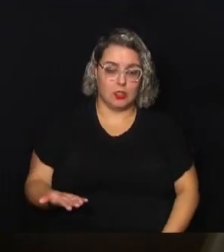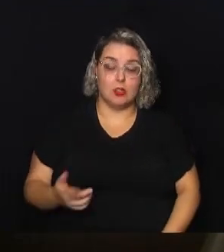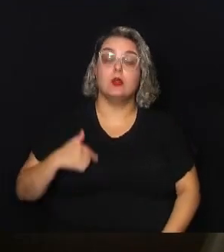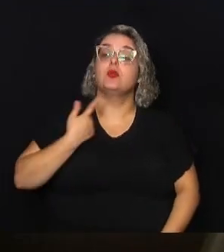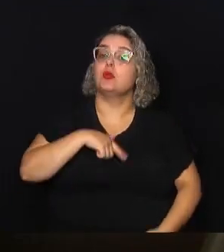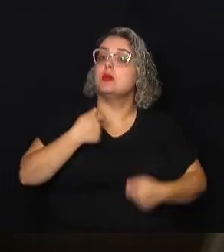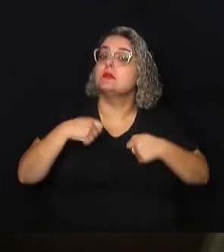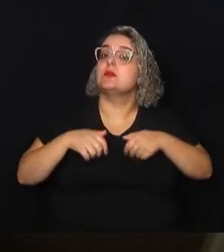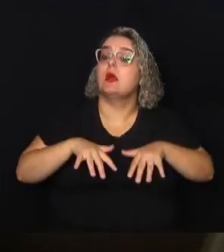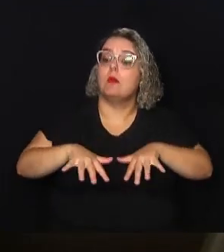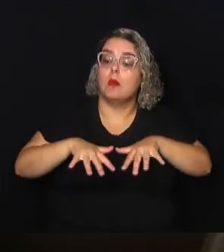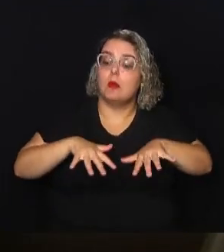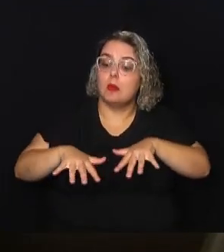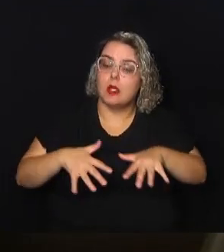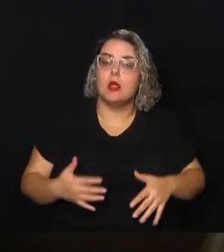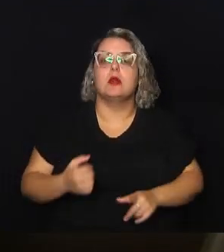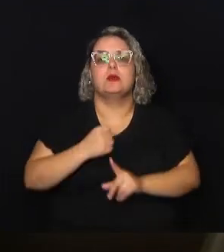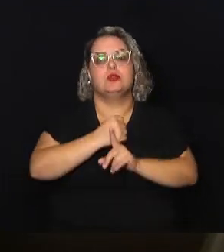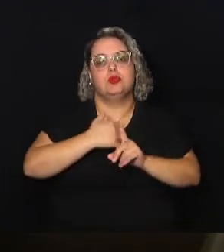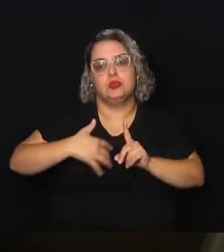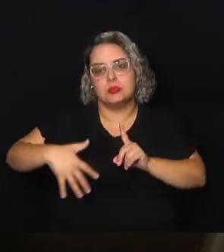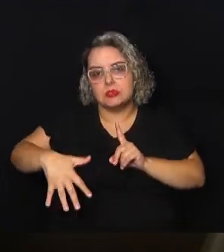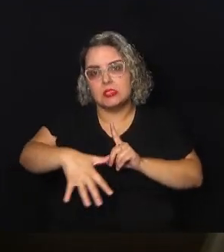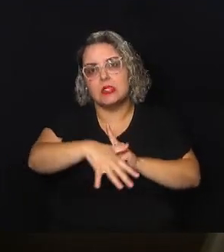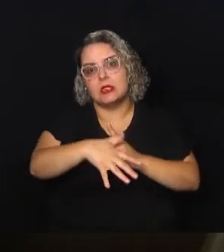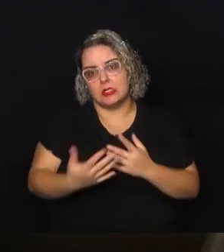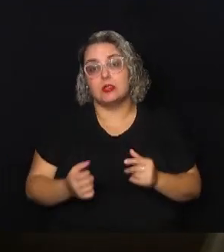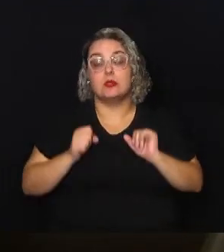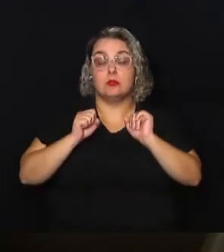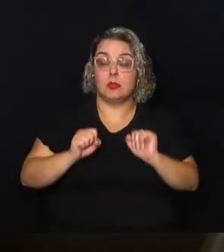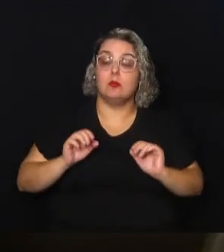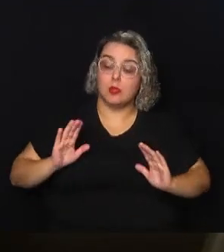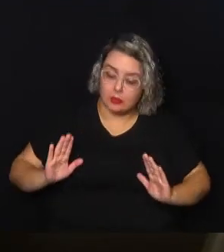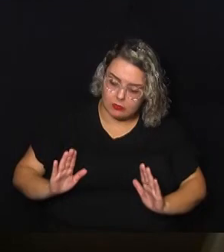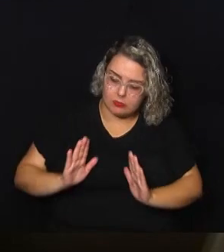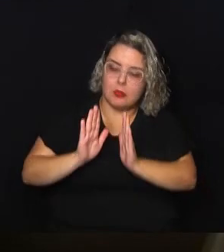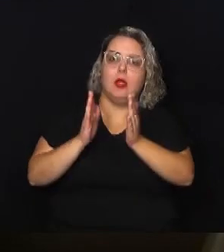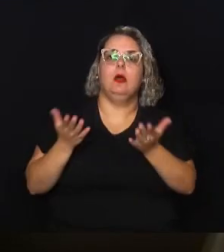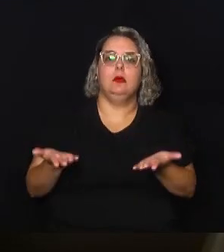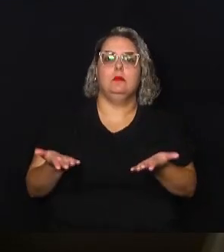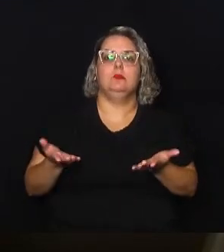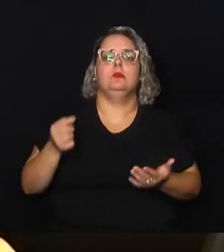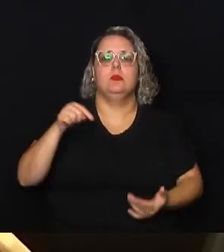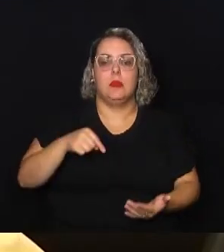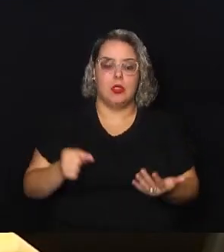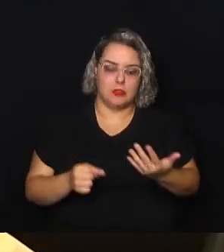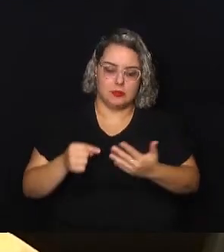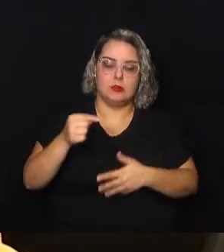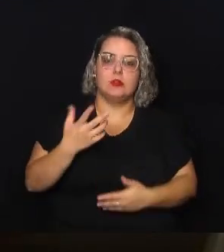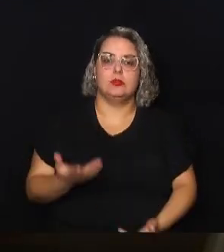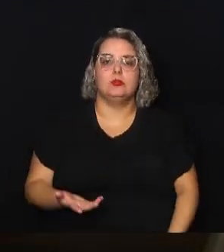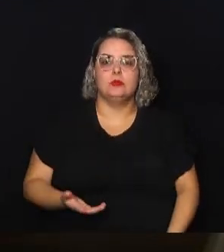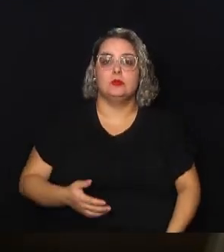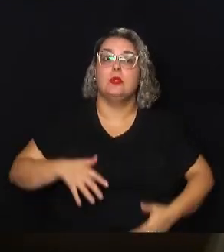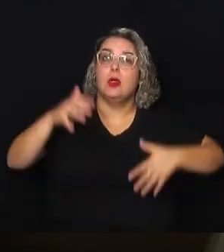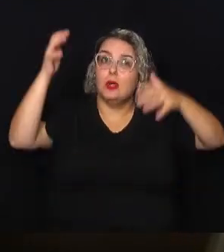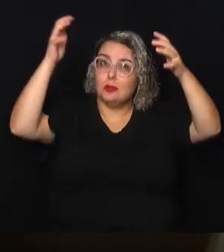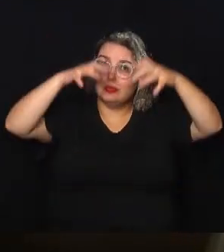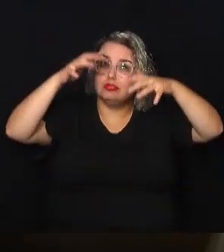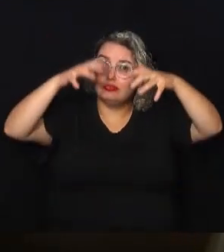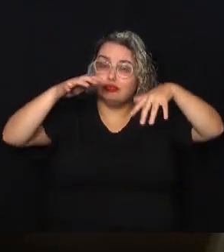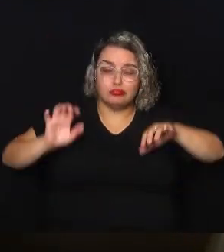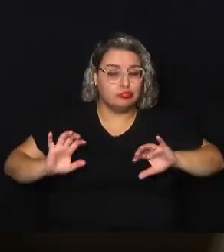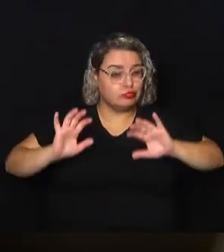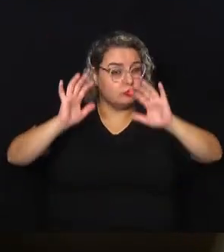precisar mobilizar a sociedade para poder enfrentar essas questões dos